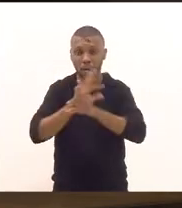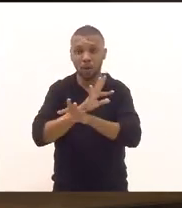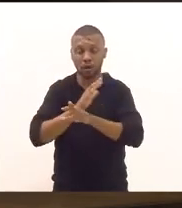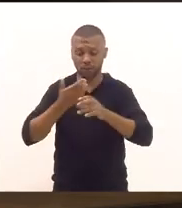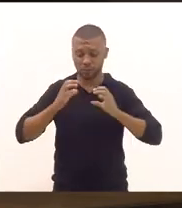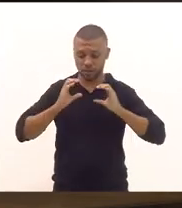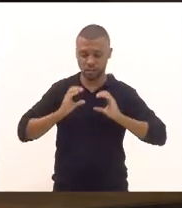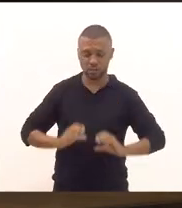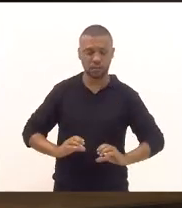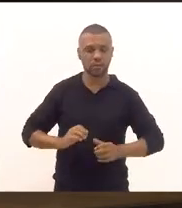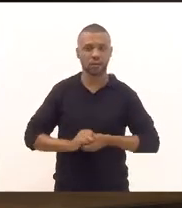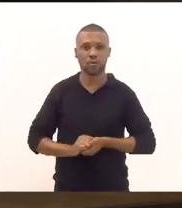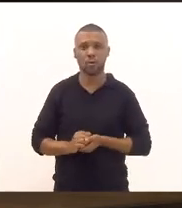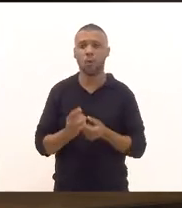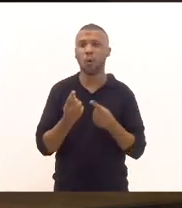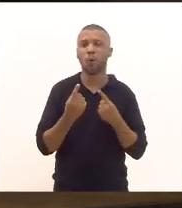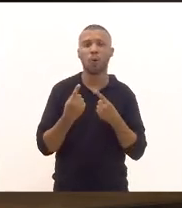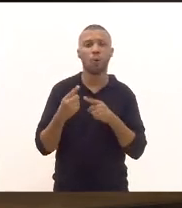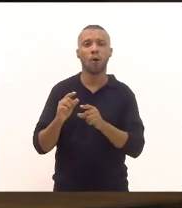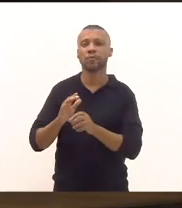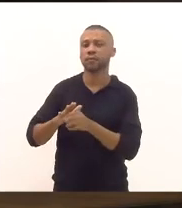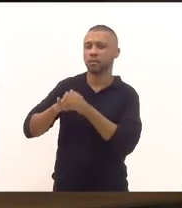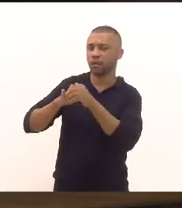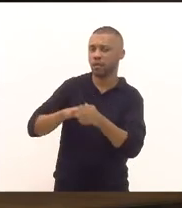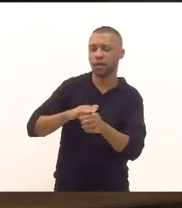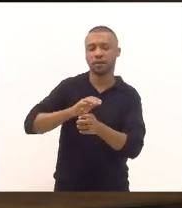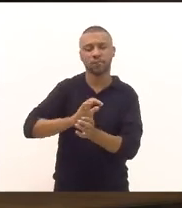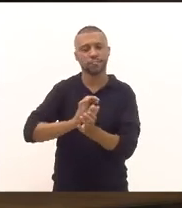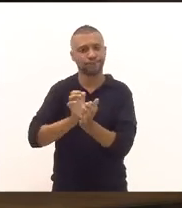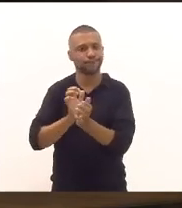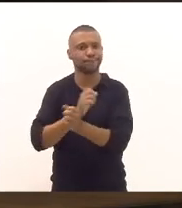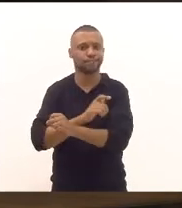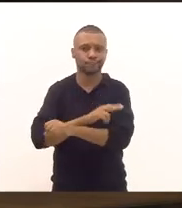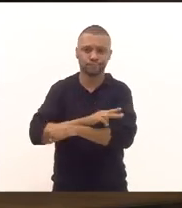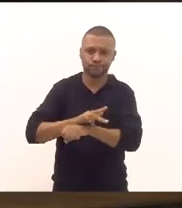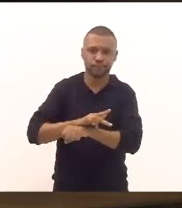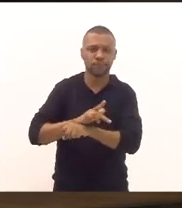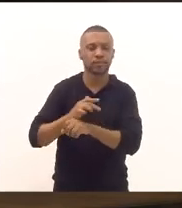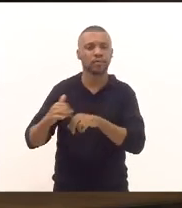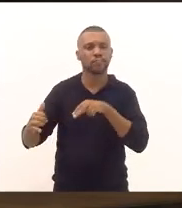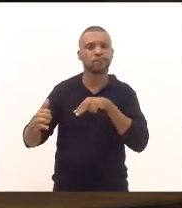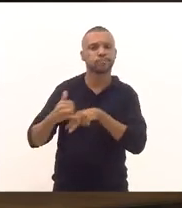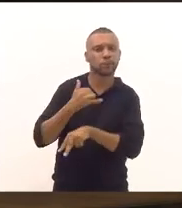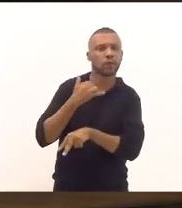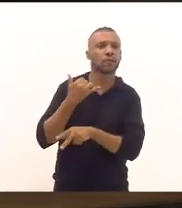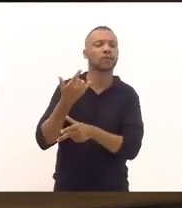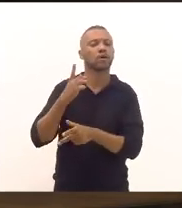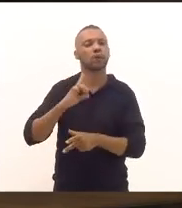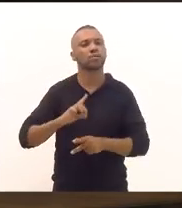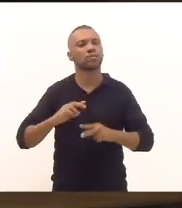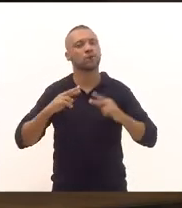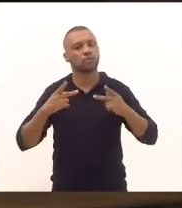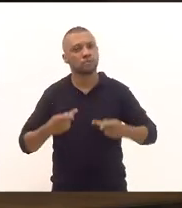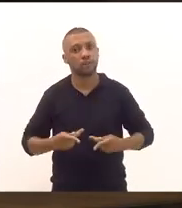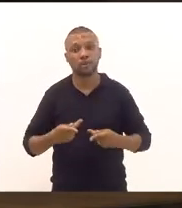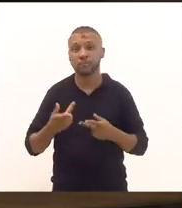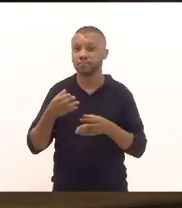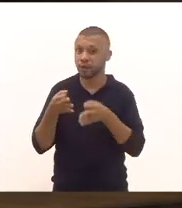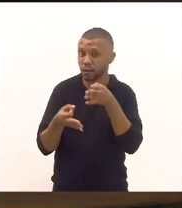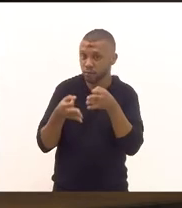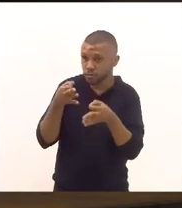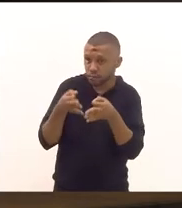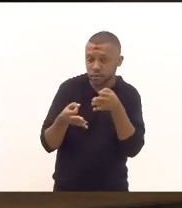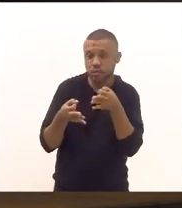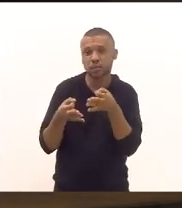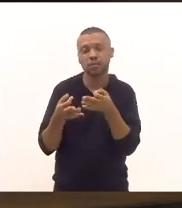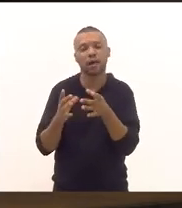cidadão contra intolerância o racismo religiosos contra violações aos direitos humanos pela justiça